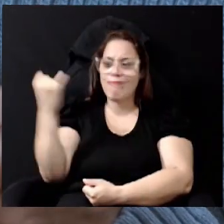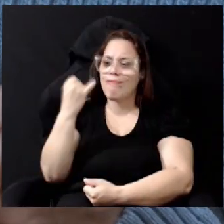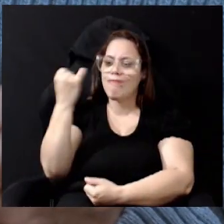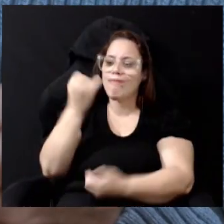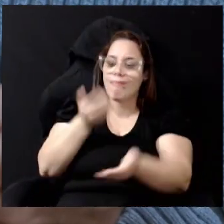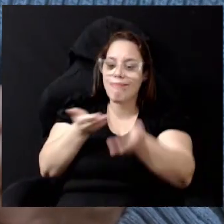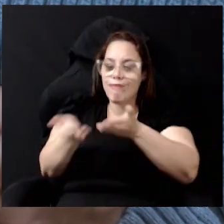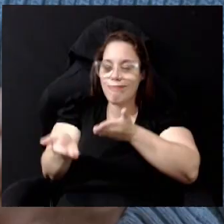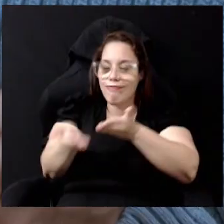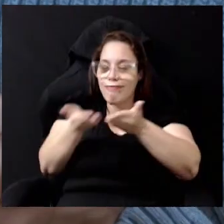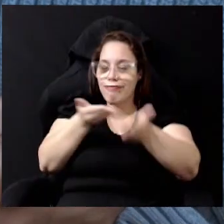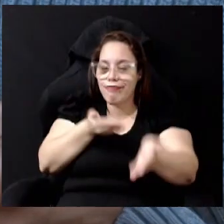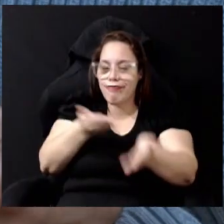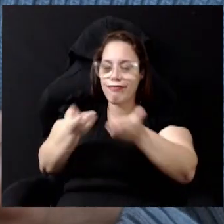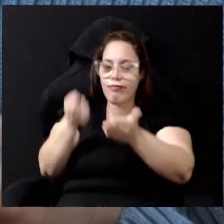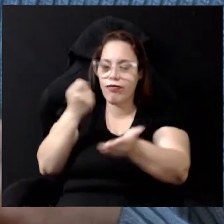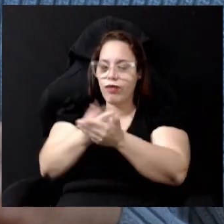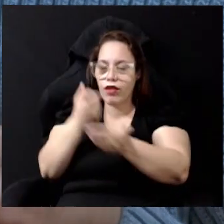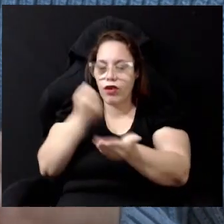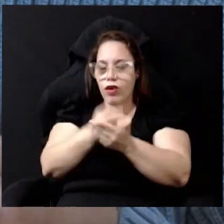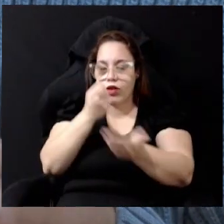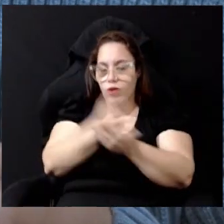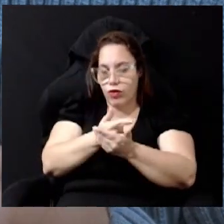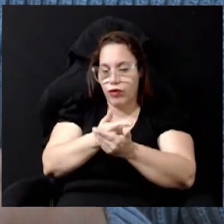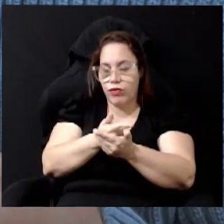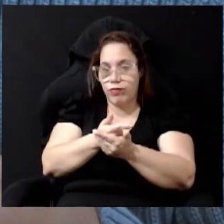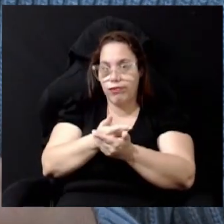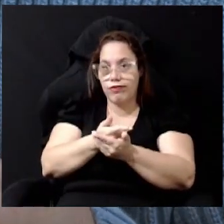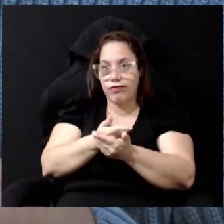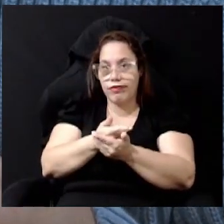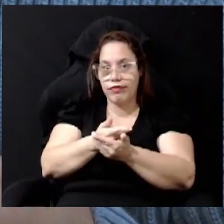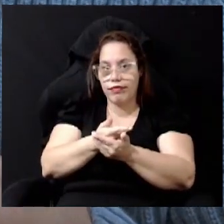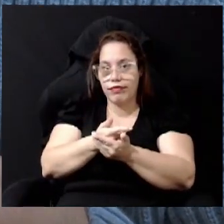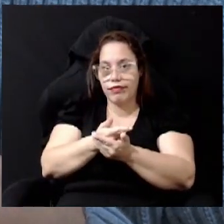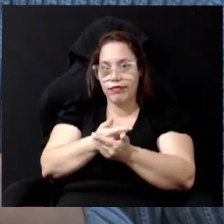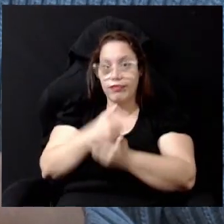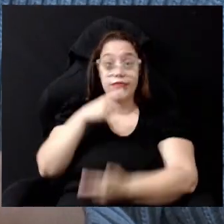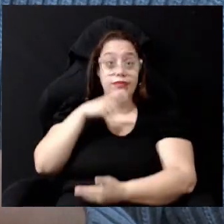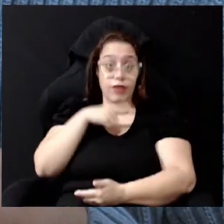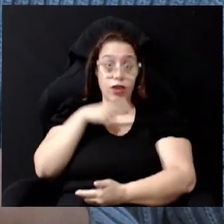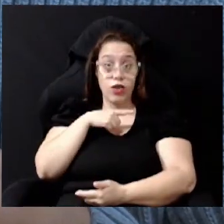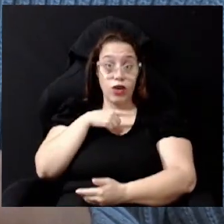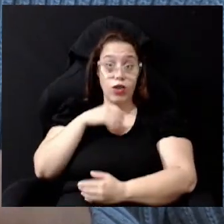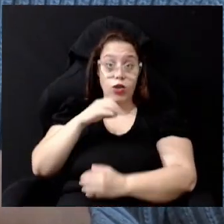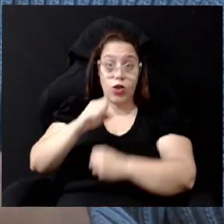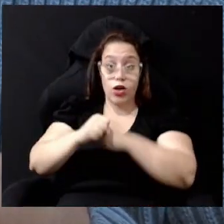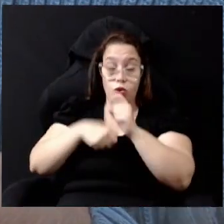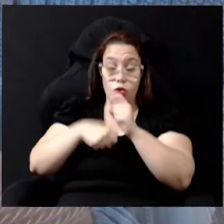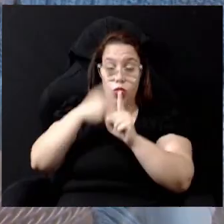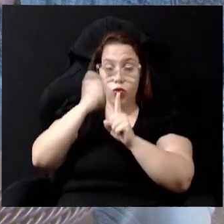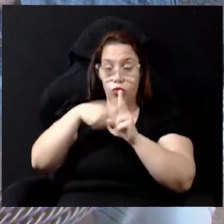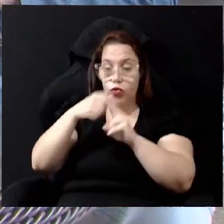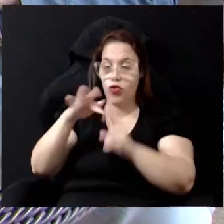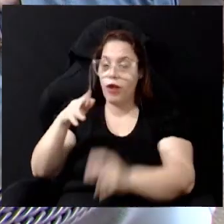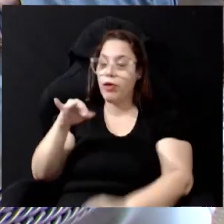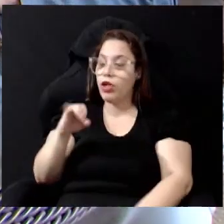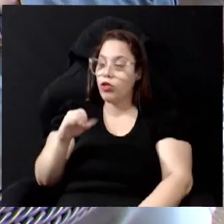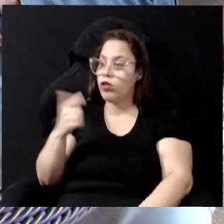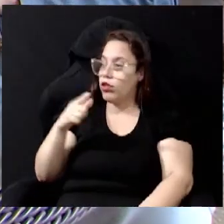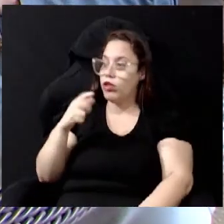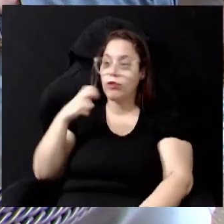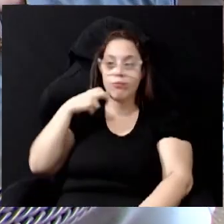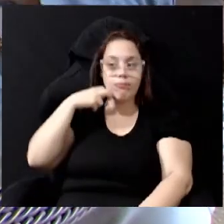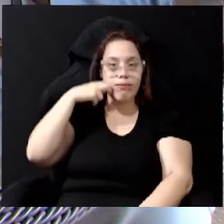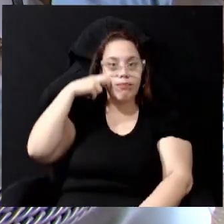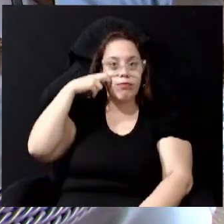os gastos que ela tem com as receitas que ela tem ao longo do mês. Fabrício, então é não ter vergonha de